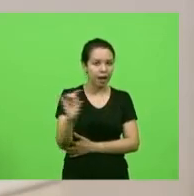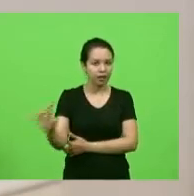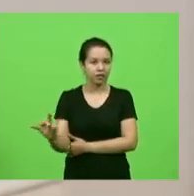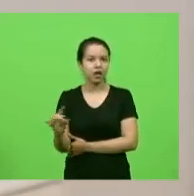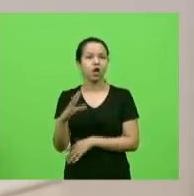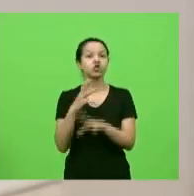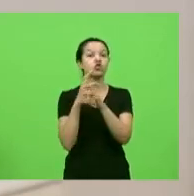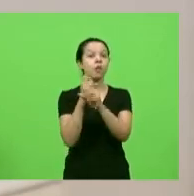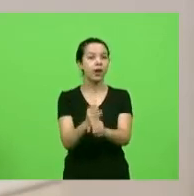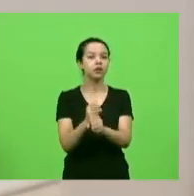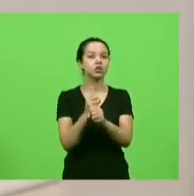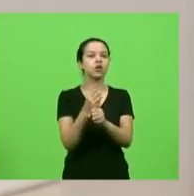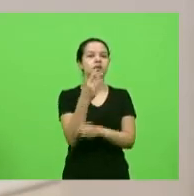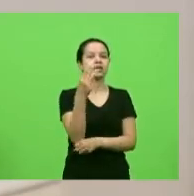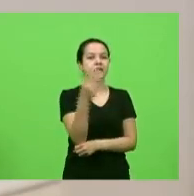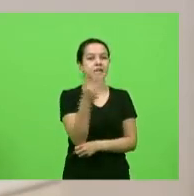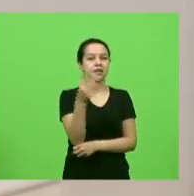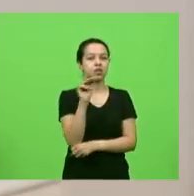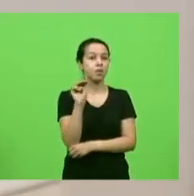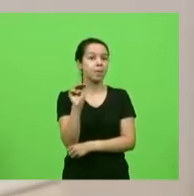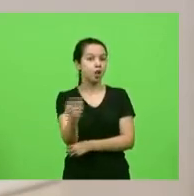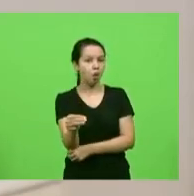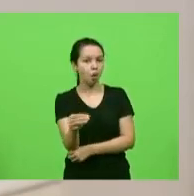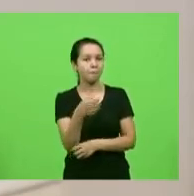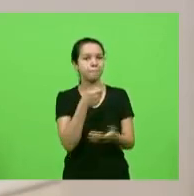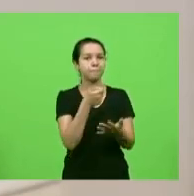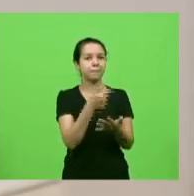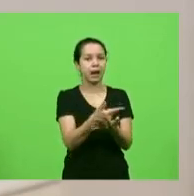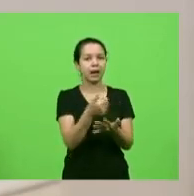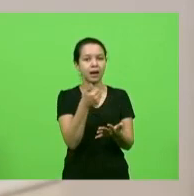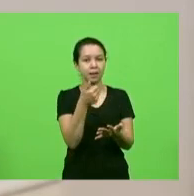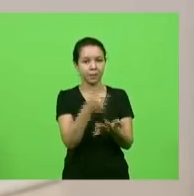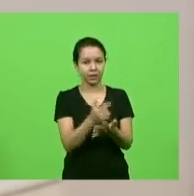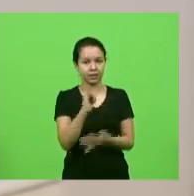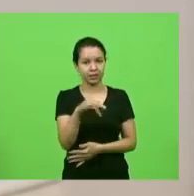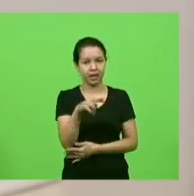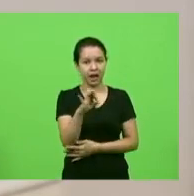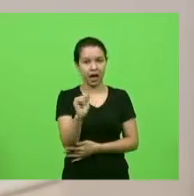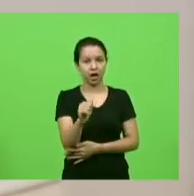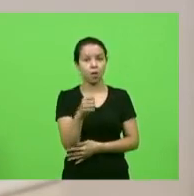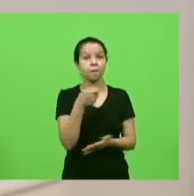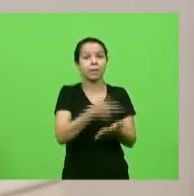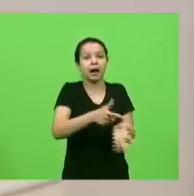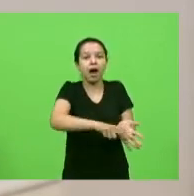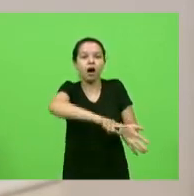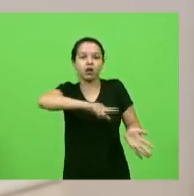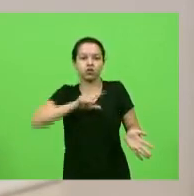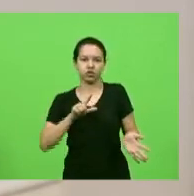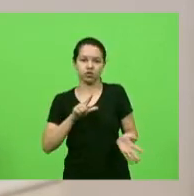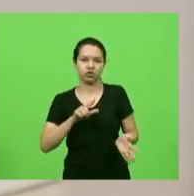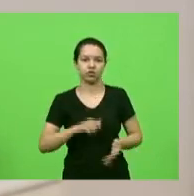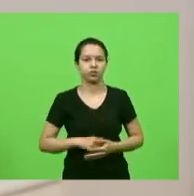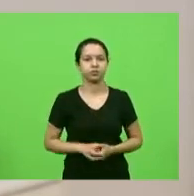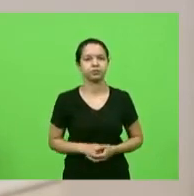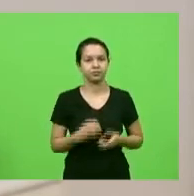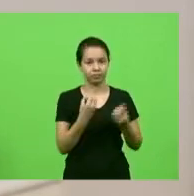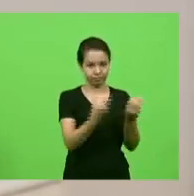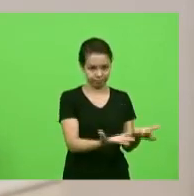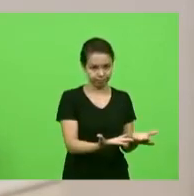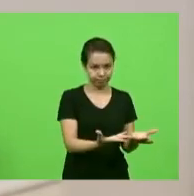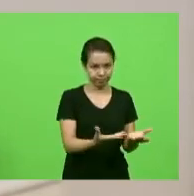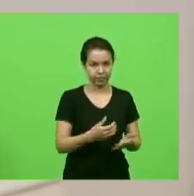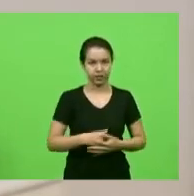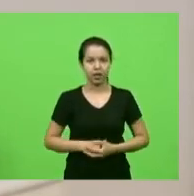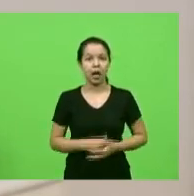milhões para pagamento via numerário antecipado. Com programação para entrega de 100